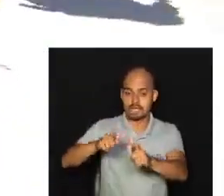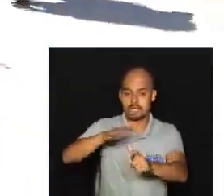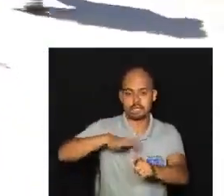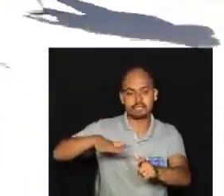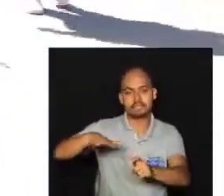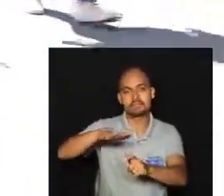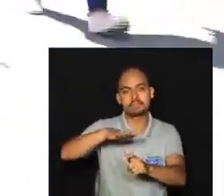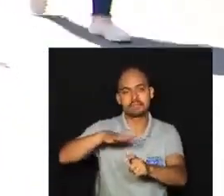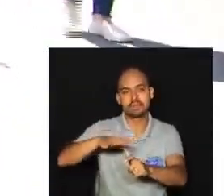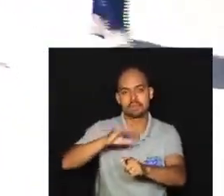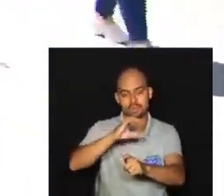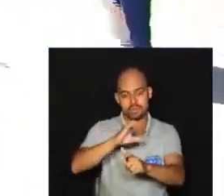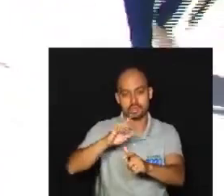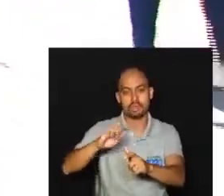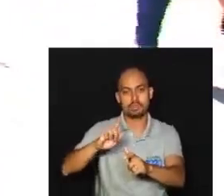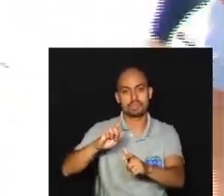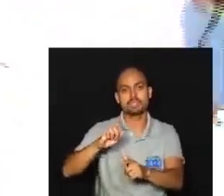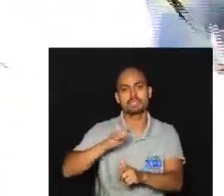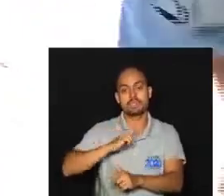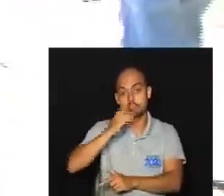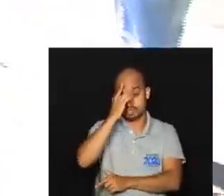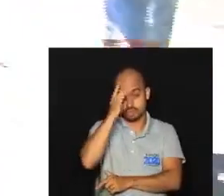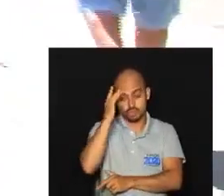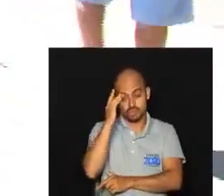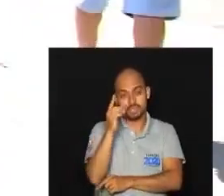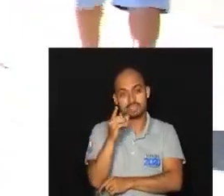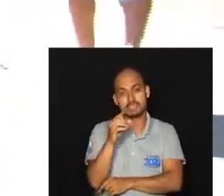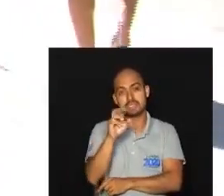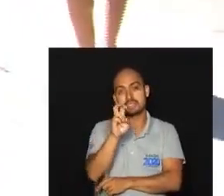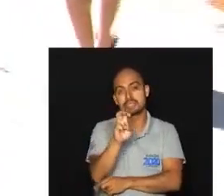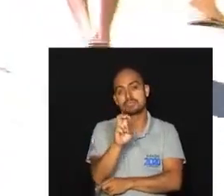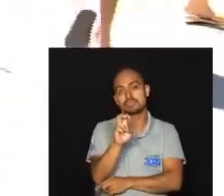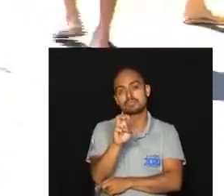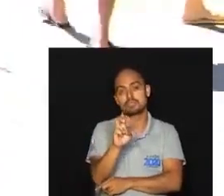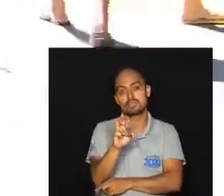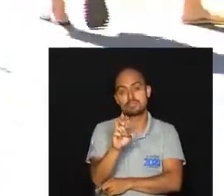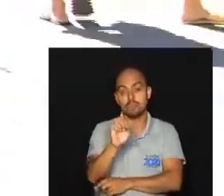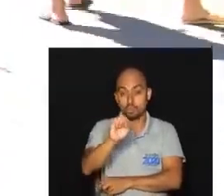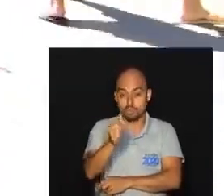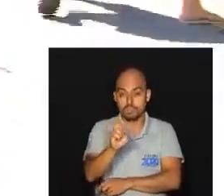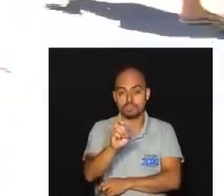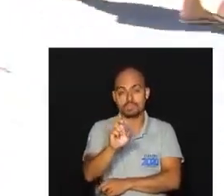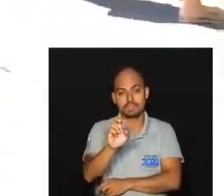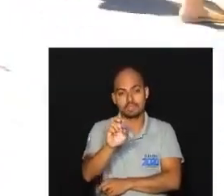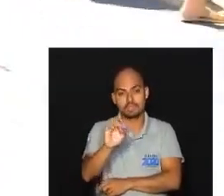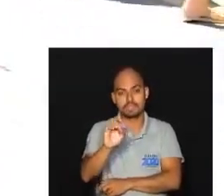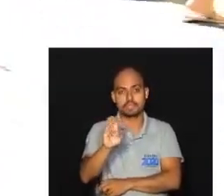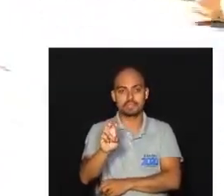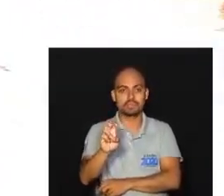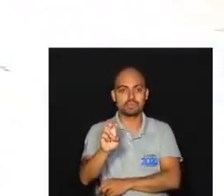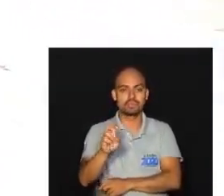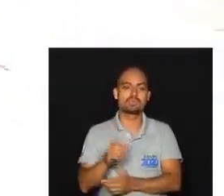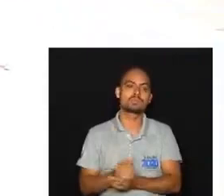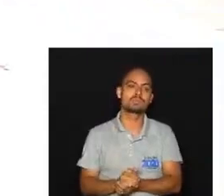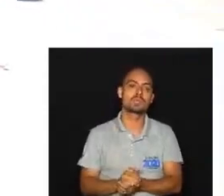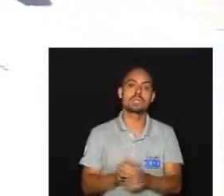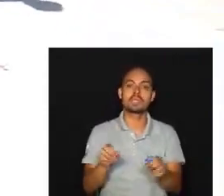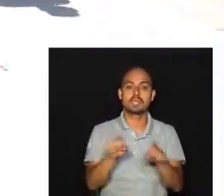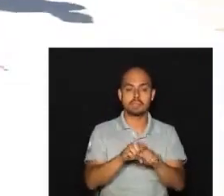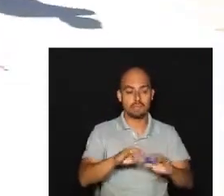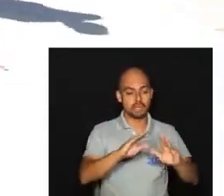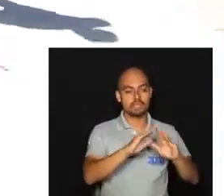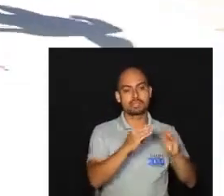região do Campo Grande, que tem 15 seções com 5.805 escolas. E ainda temos a escola